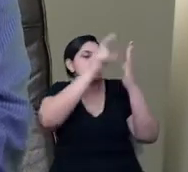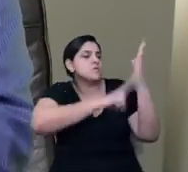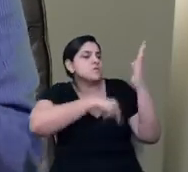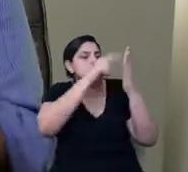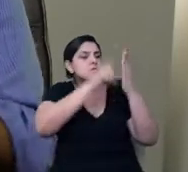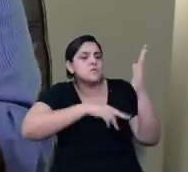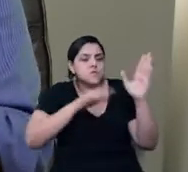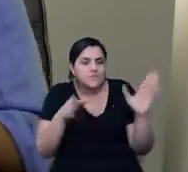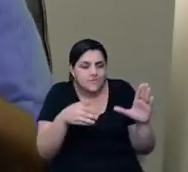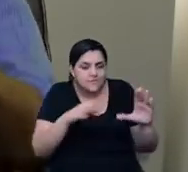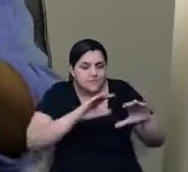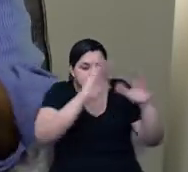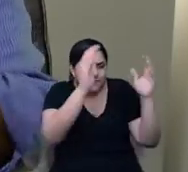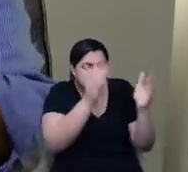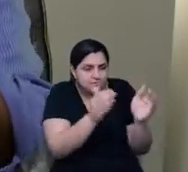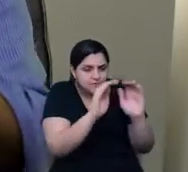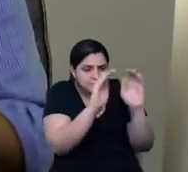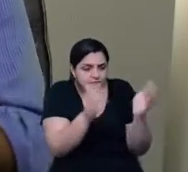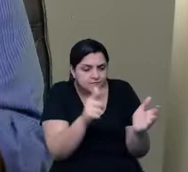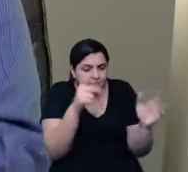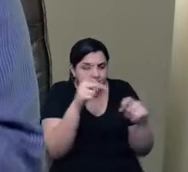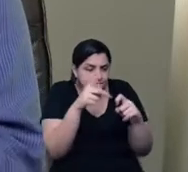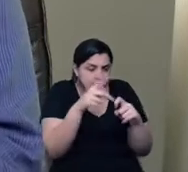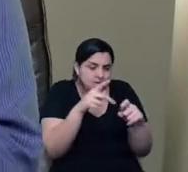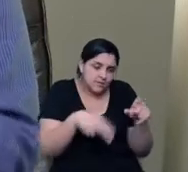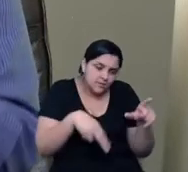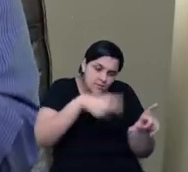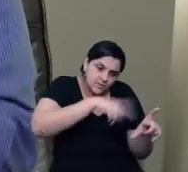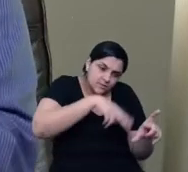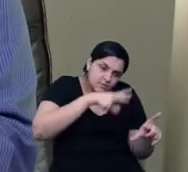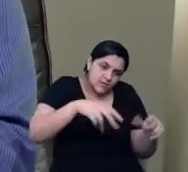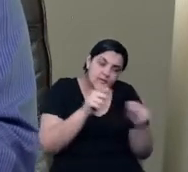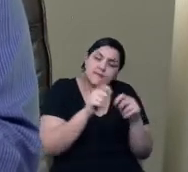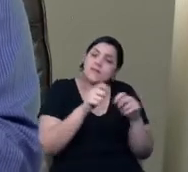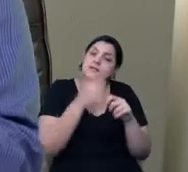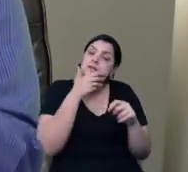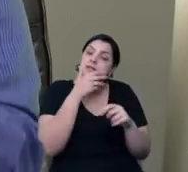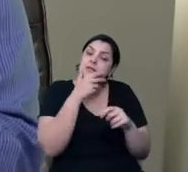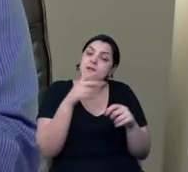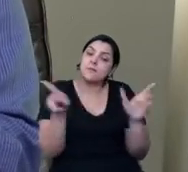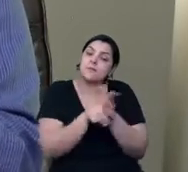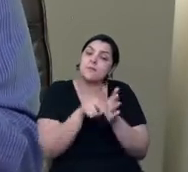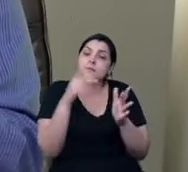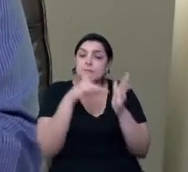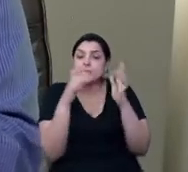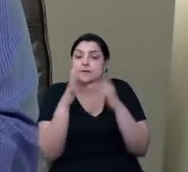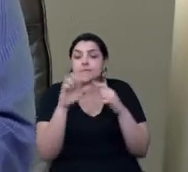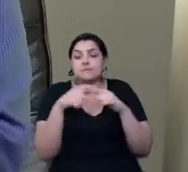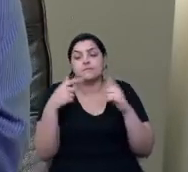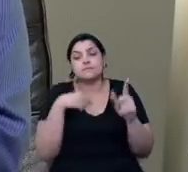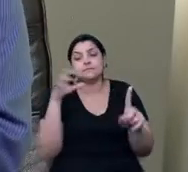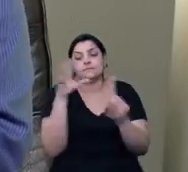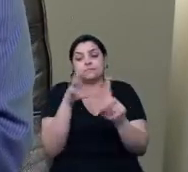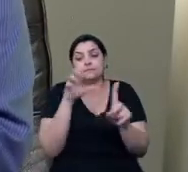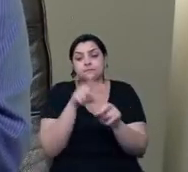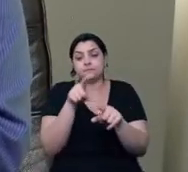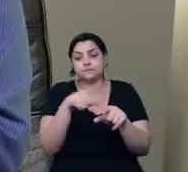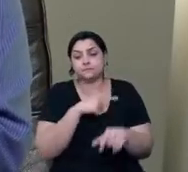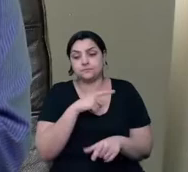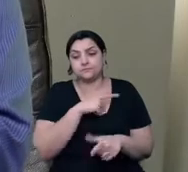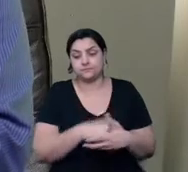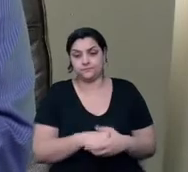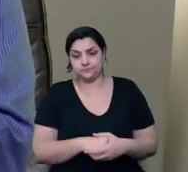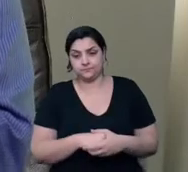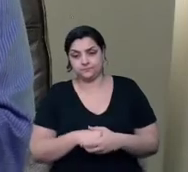pintar as pedras e fazer os presépios. Eu acho que eu tenho muito essa influência dessa cor, dessa coisa. Quando eu vejo os meus